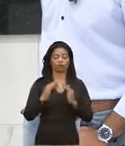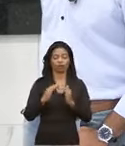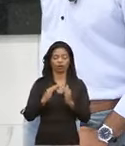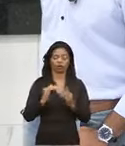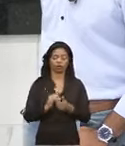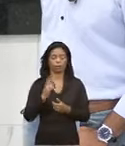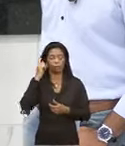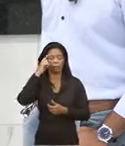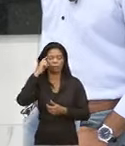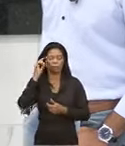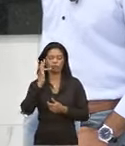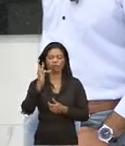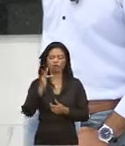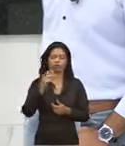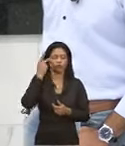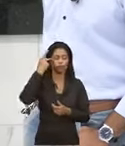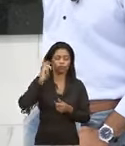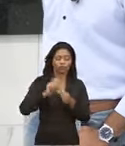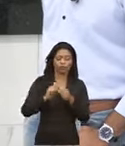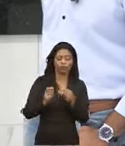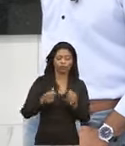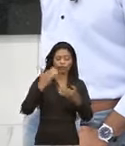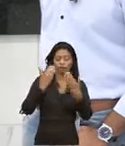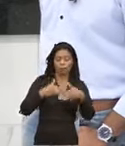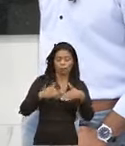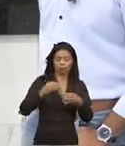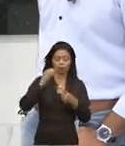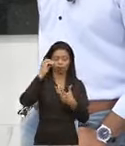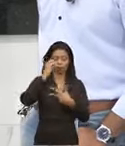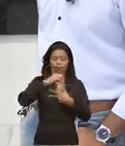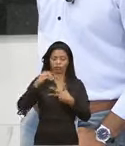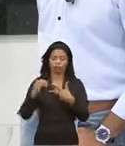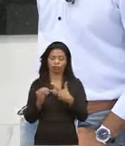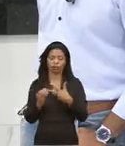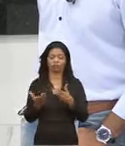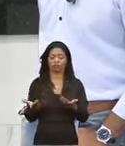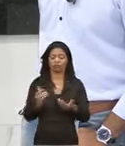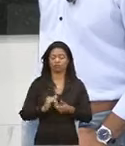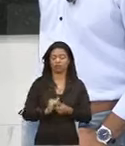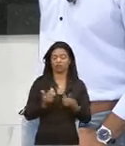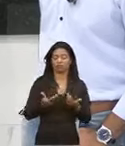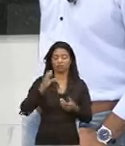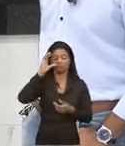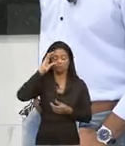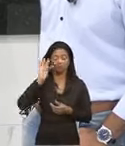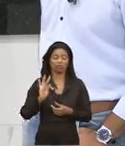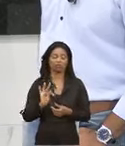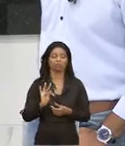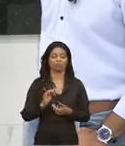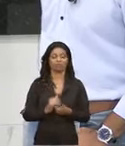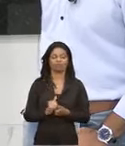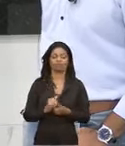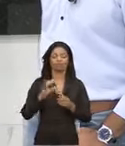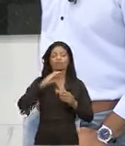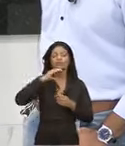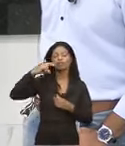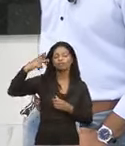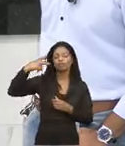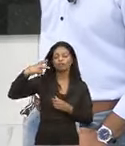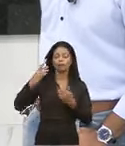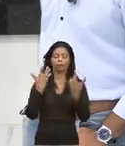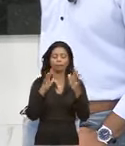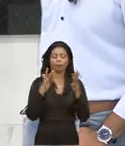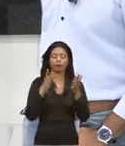Enem e ficou desnorteado na cidade. Então, vereador Tatiana, ama em nome dos 20 vereadores, parabeniza a